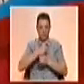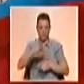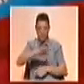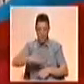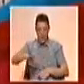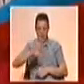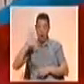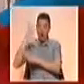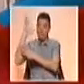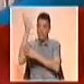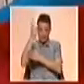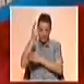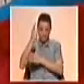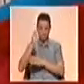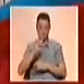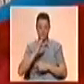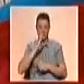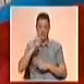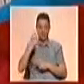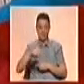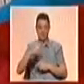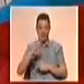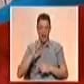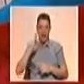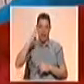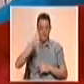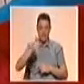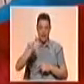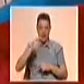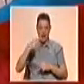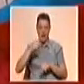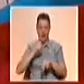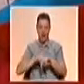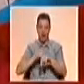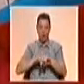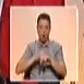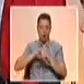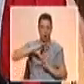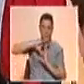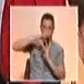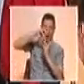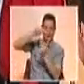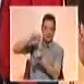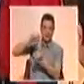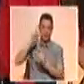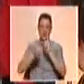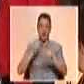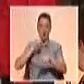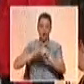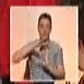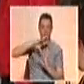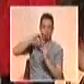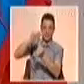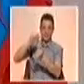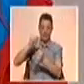do ambiente, para a área do ambiente. E vamos ter amanhã a Hora do Planeta. É o que é a Hora do Planeta? A Hora